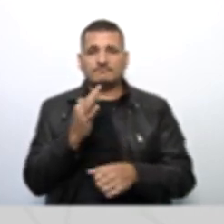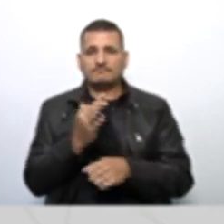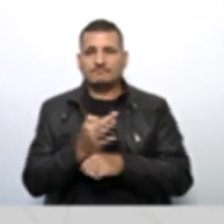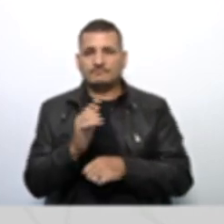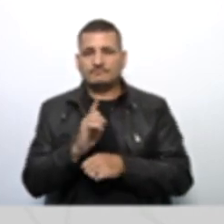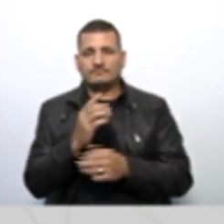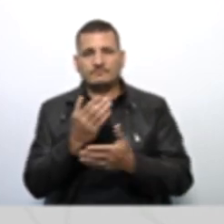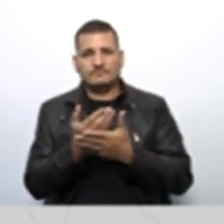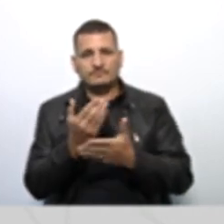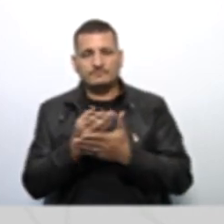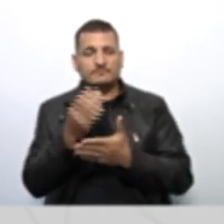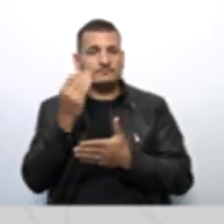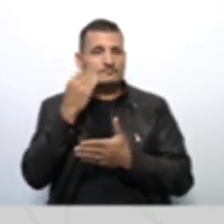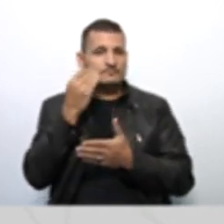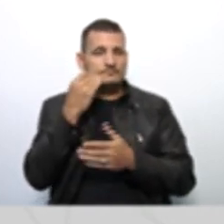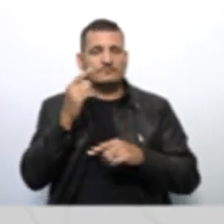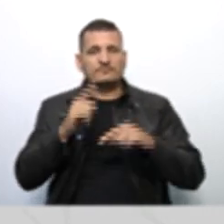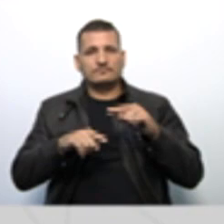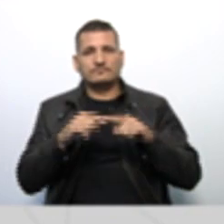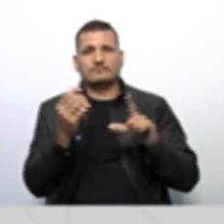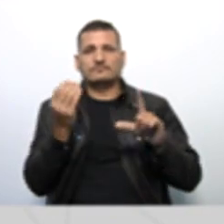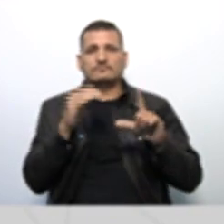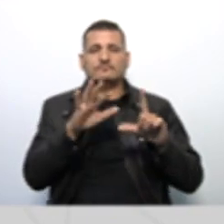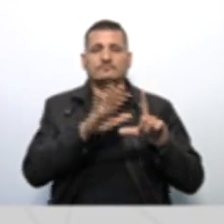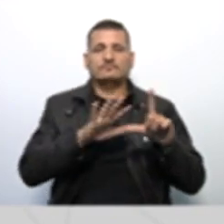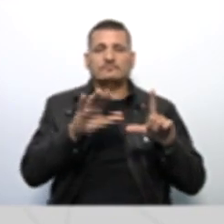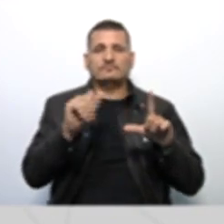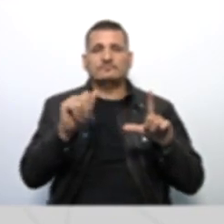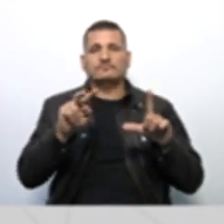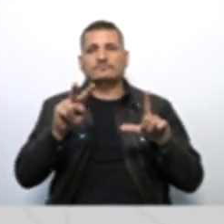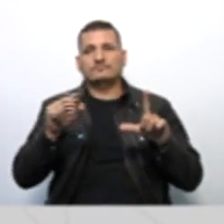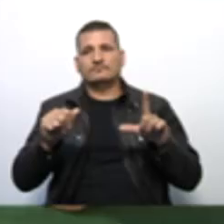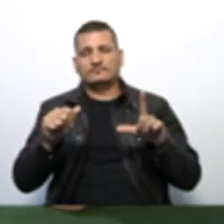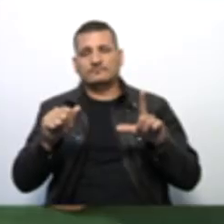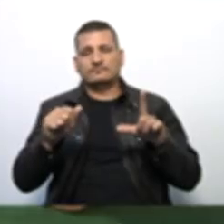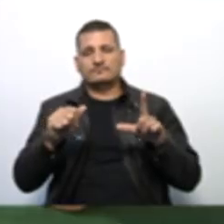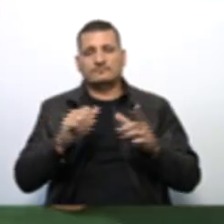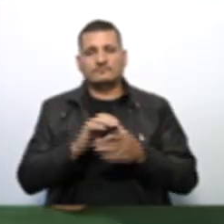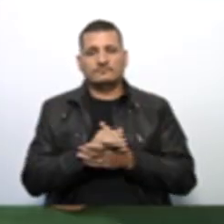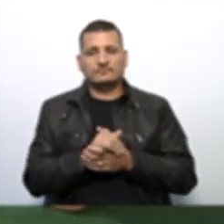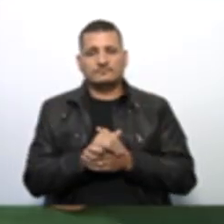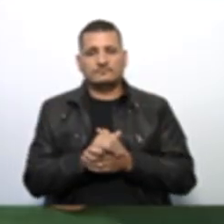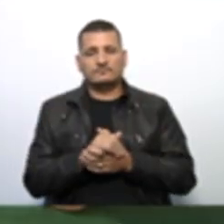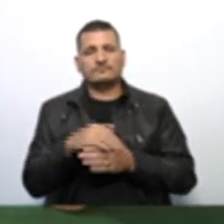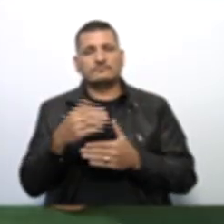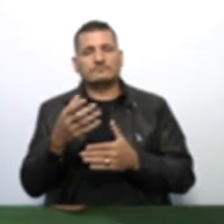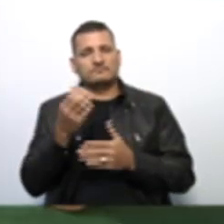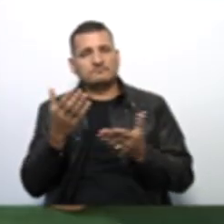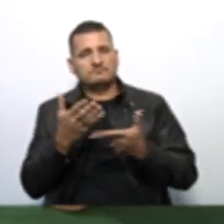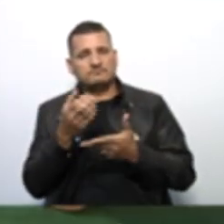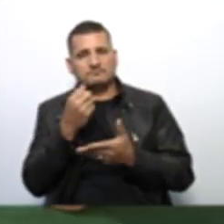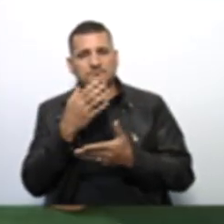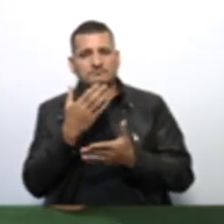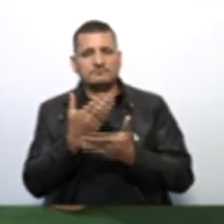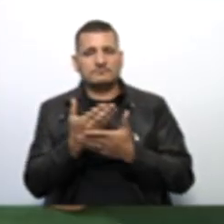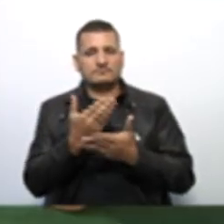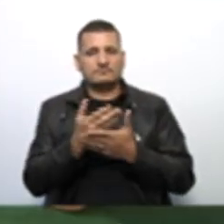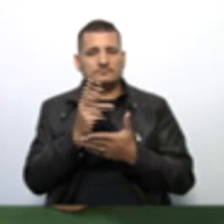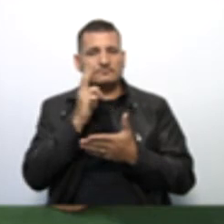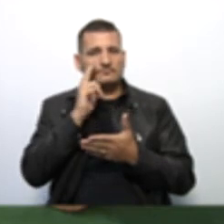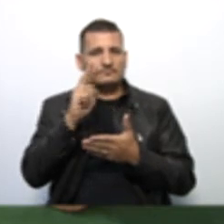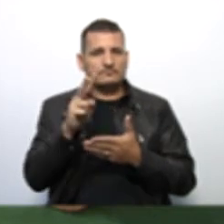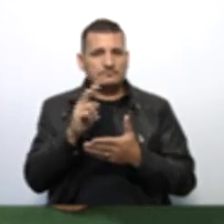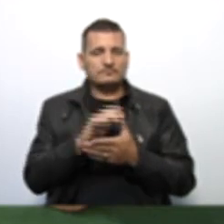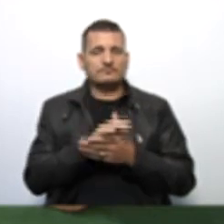aula, verifiquem o material que vai estar disponível lá no AVA. E aí, professor, que aula produtiva, hein, professor? Pois é, a gente viu componentes